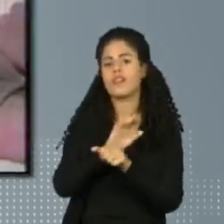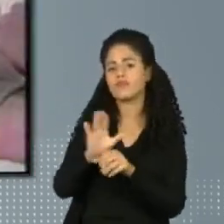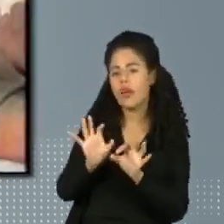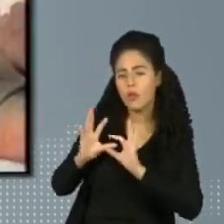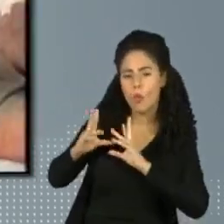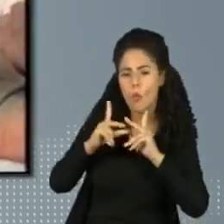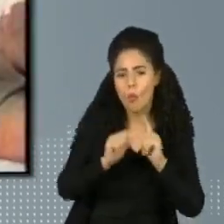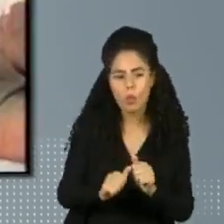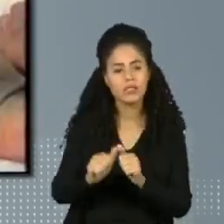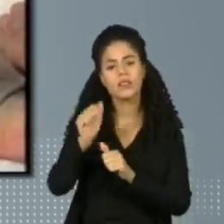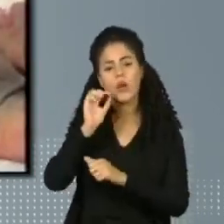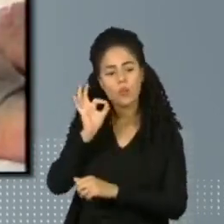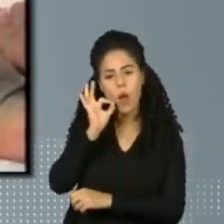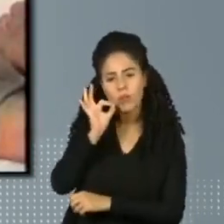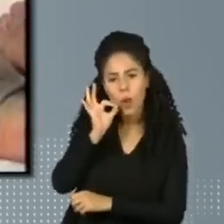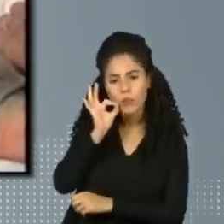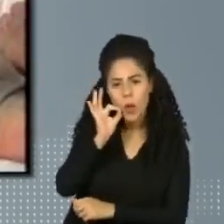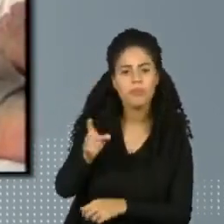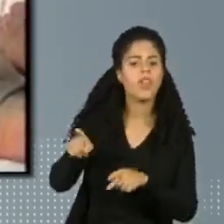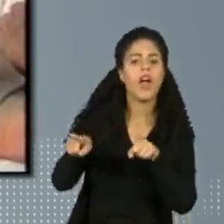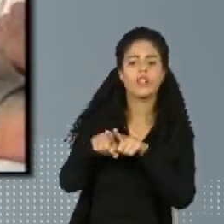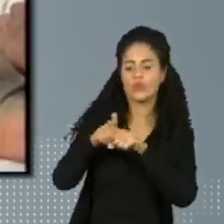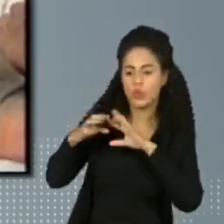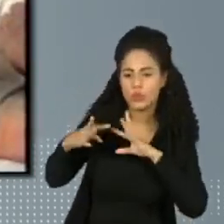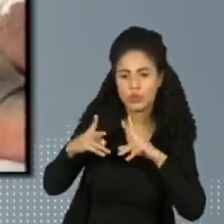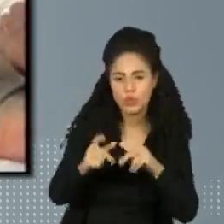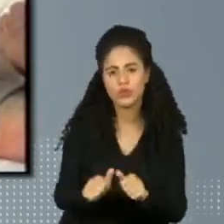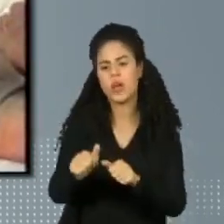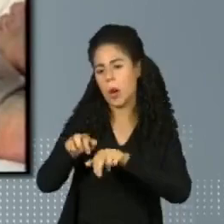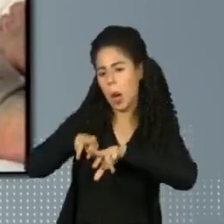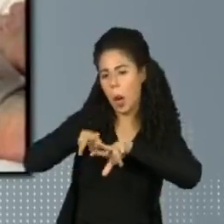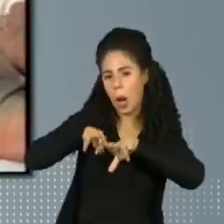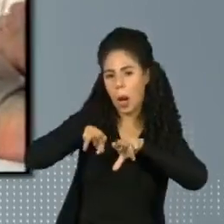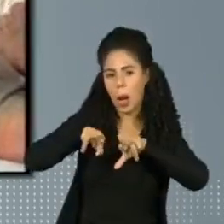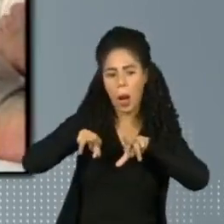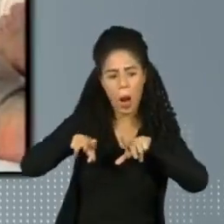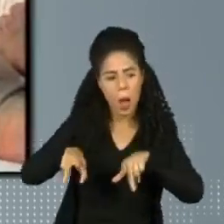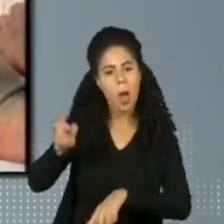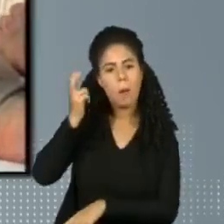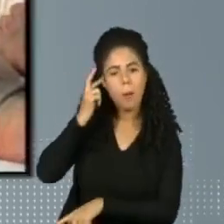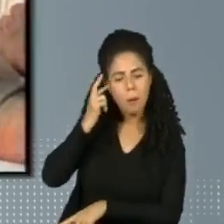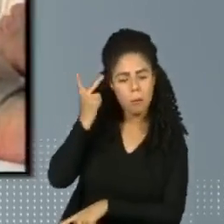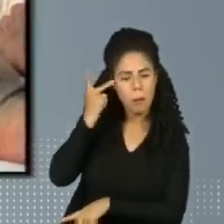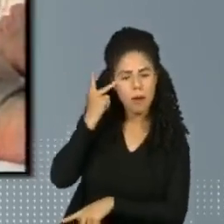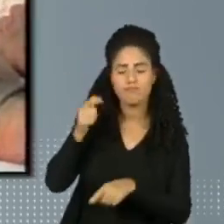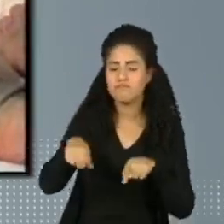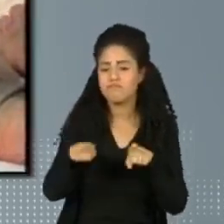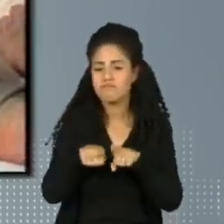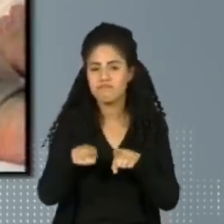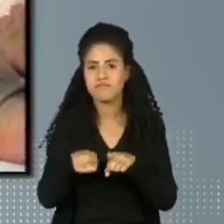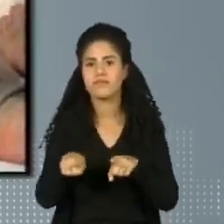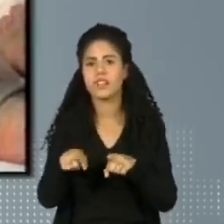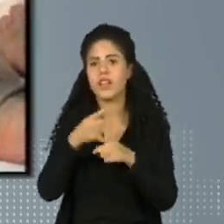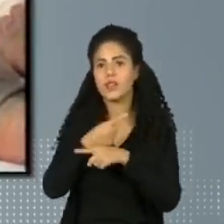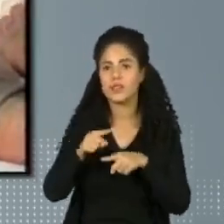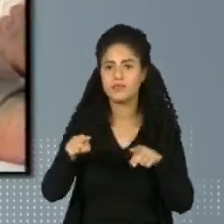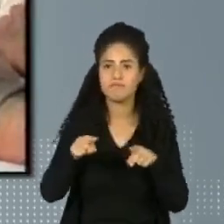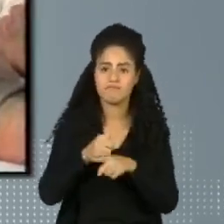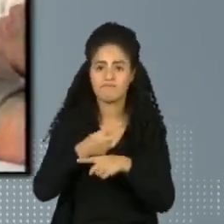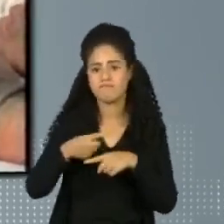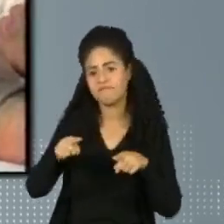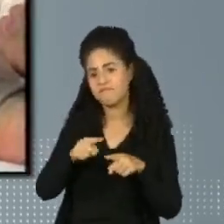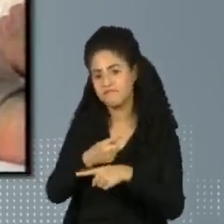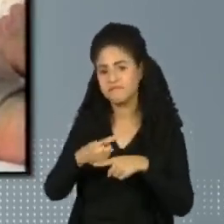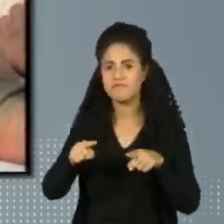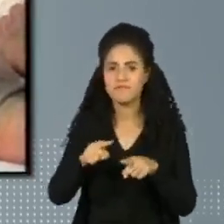a fala cantada do Bixiga. Somente suas meias, seu sapato, Iracema,